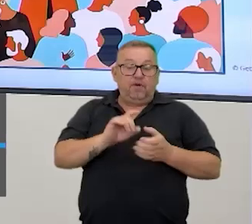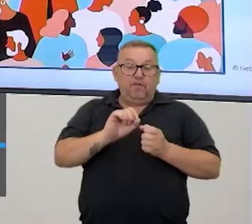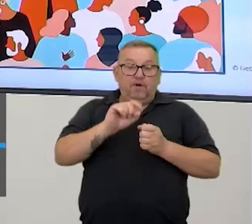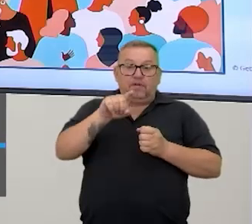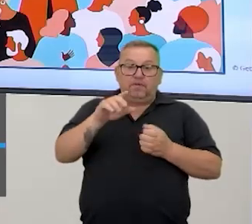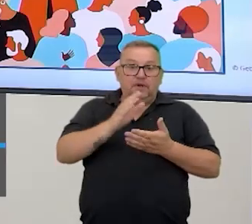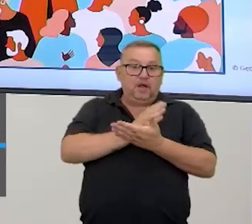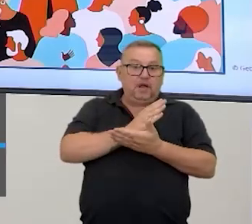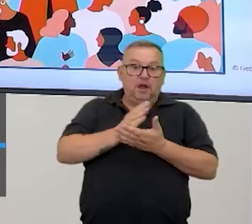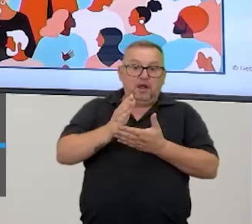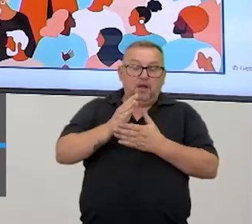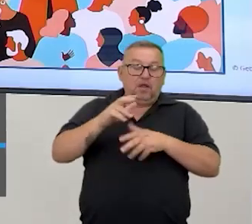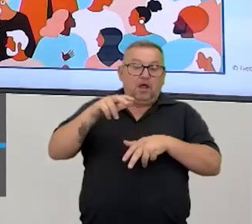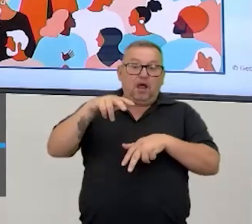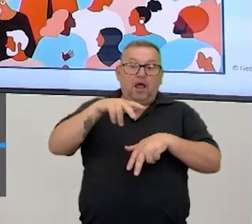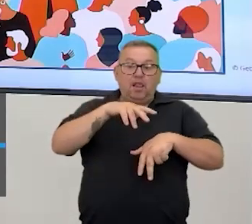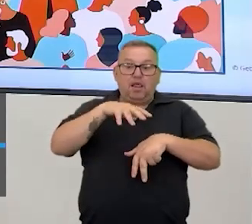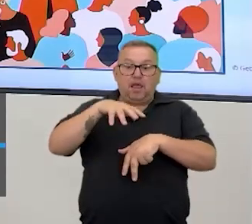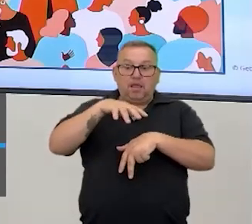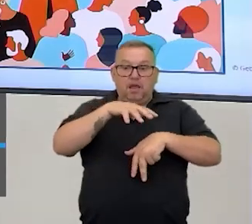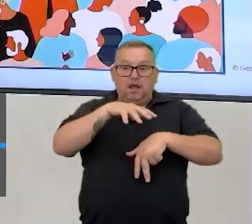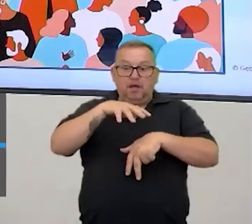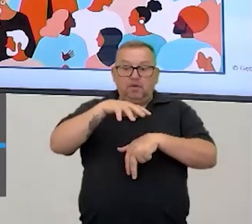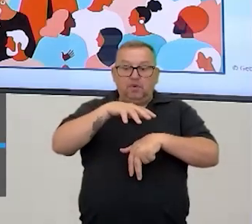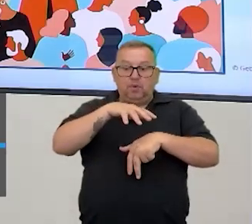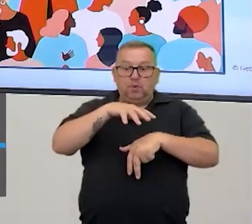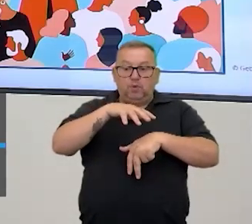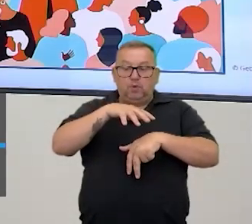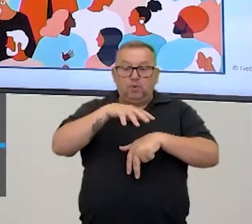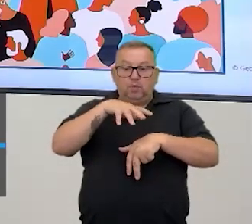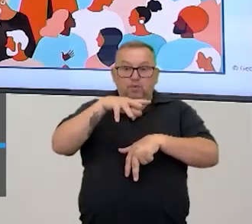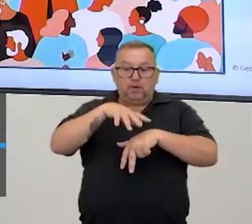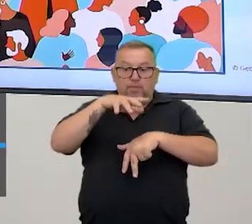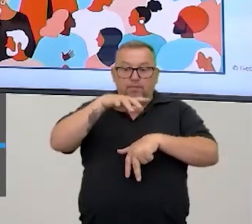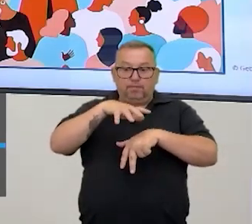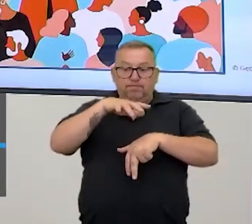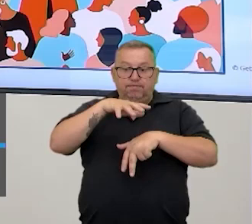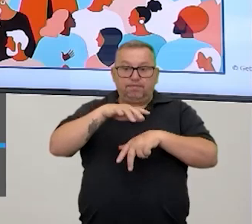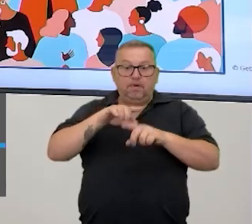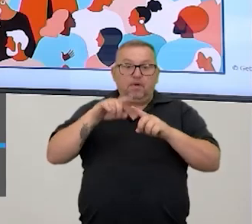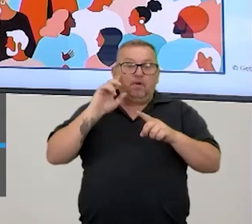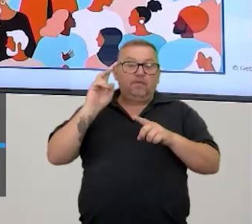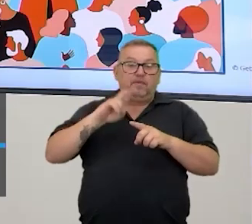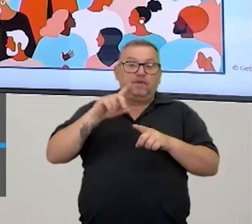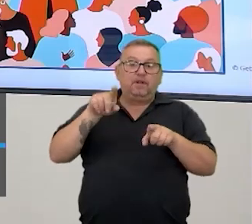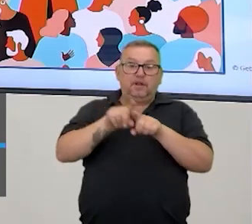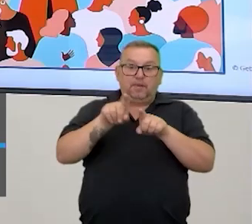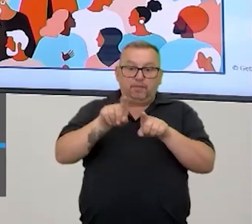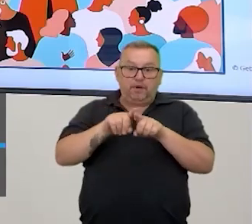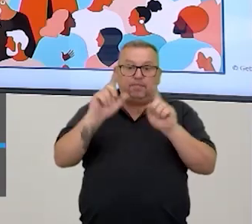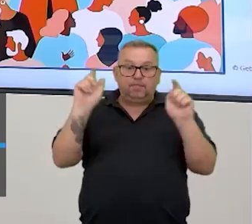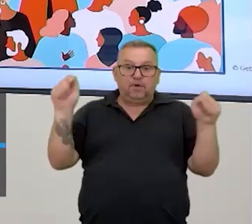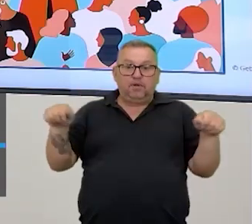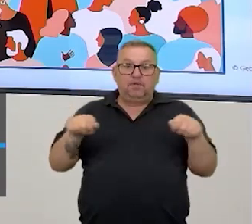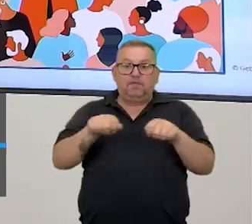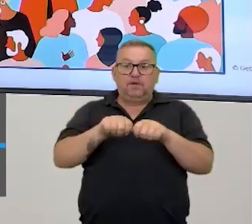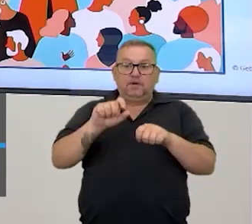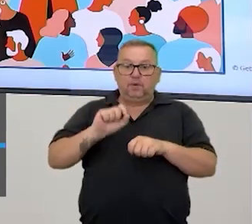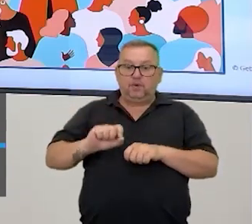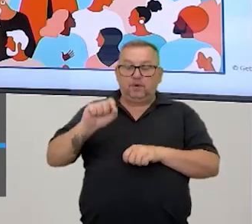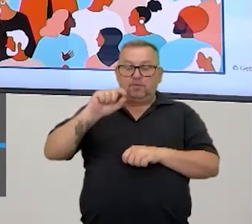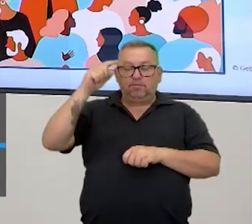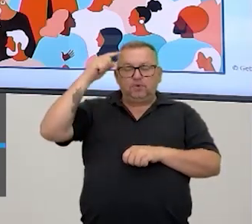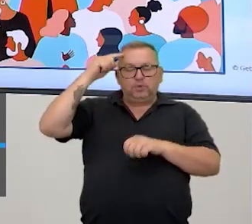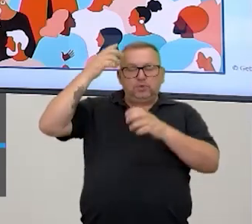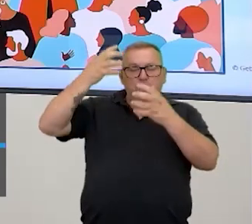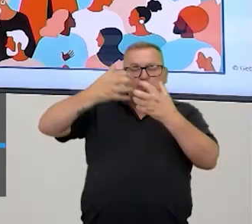alienado, faz com que você tenha a consciência da realidade e possa produzir aí